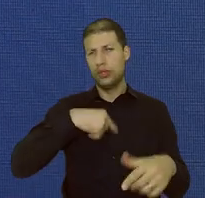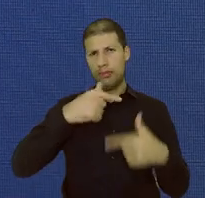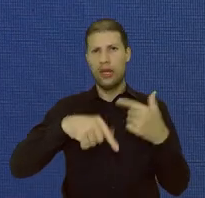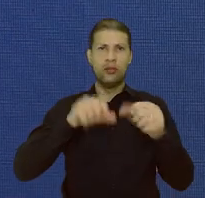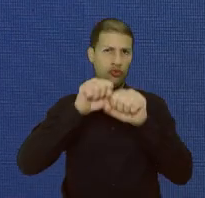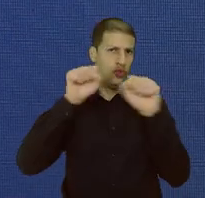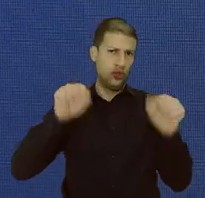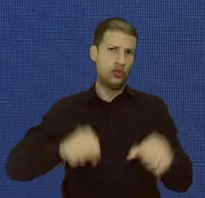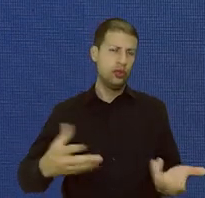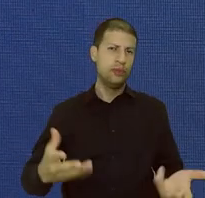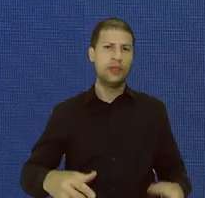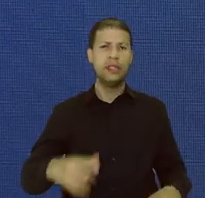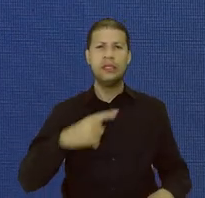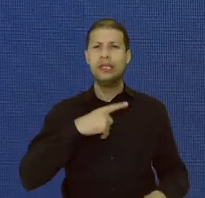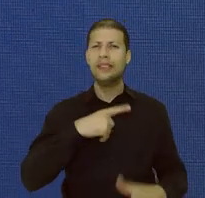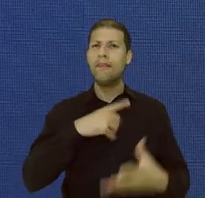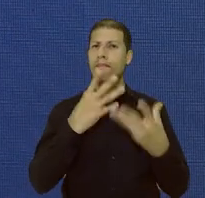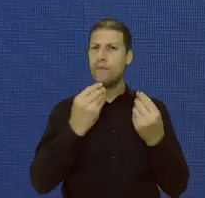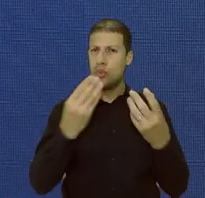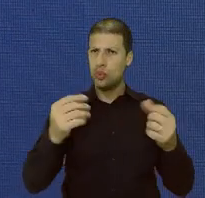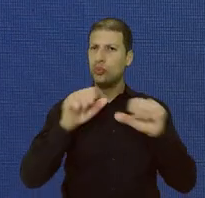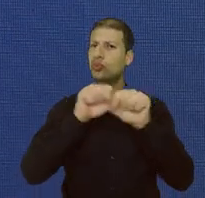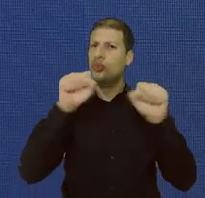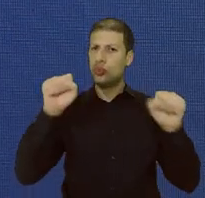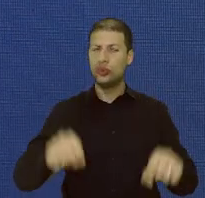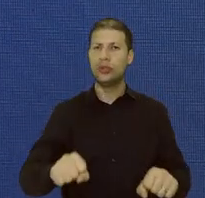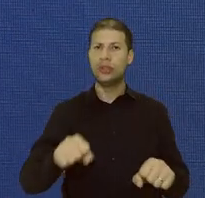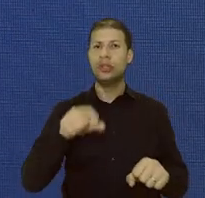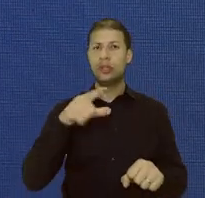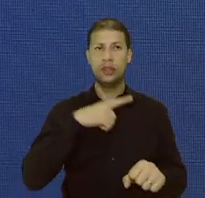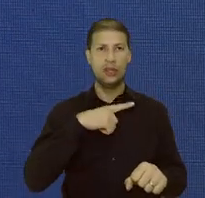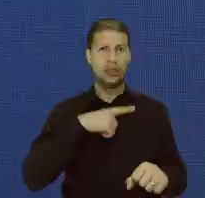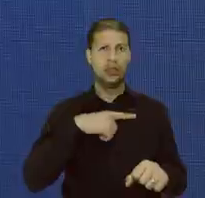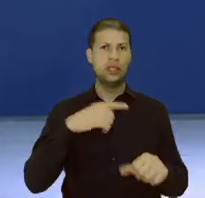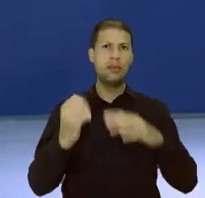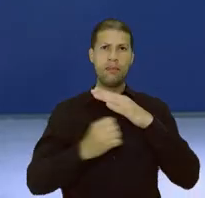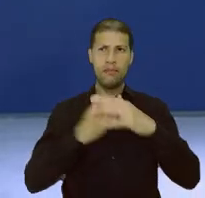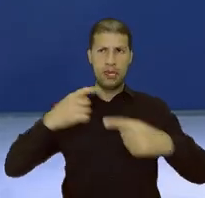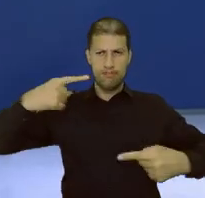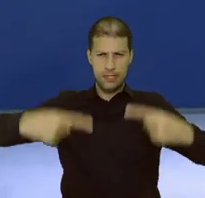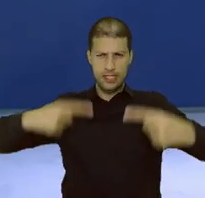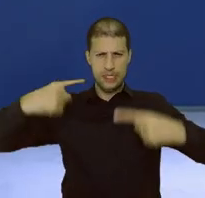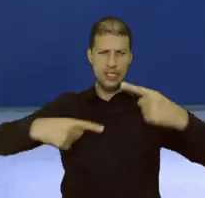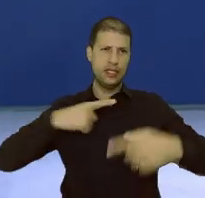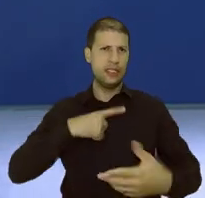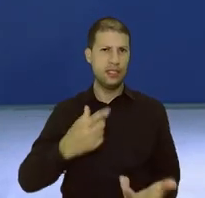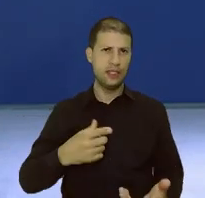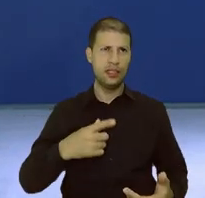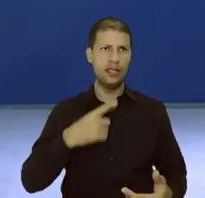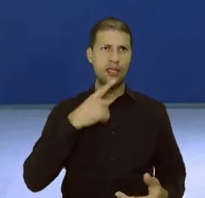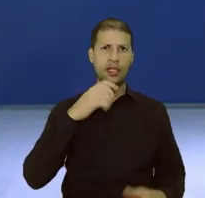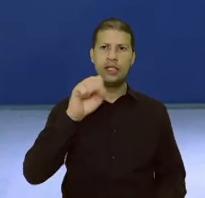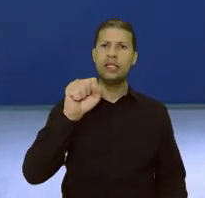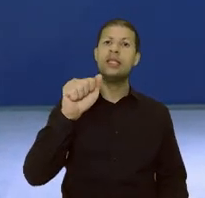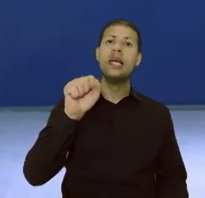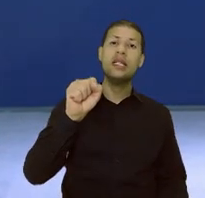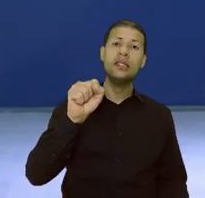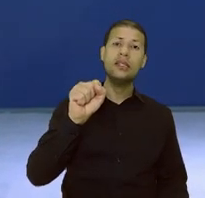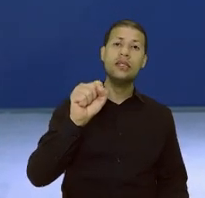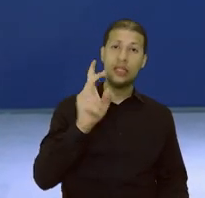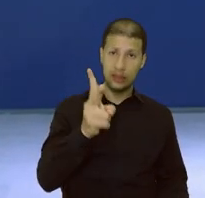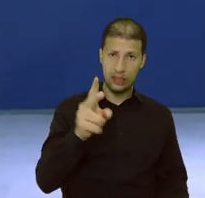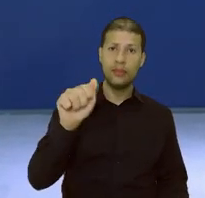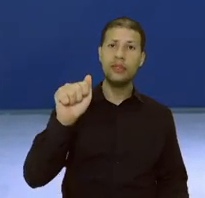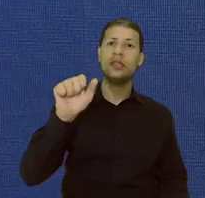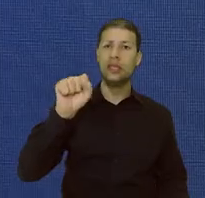tem muita coisa em software que você tem empresa de espontâneo gosta de software de Sasha sempre sempre